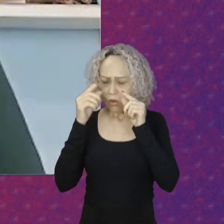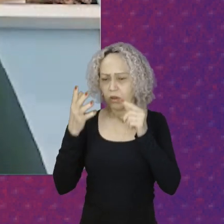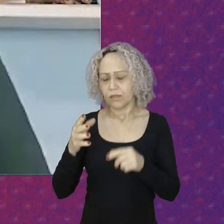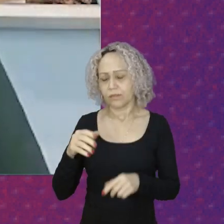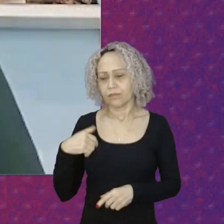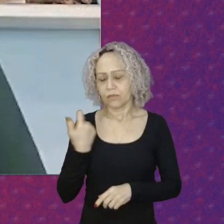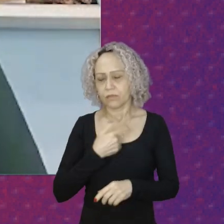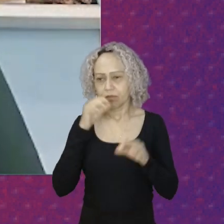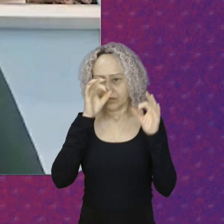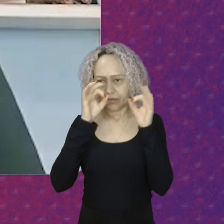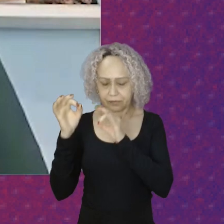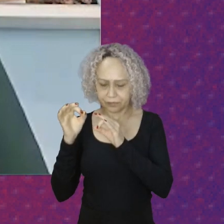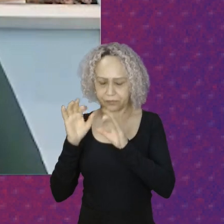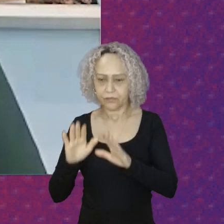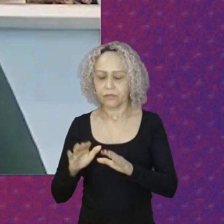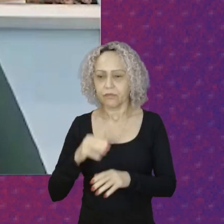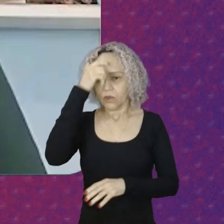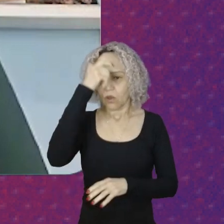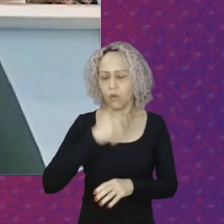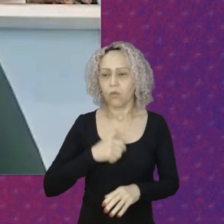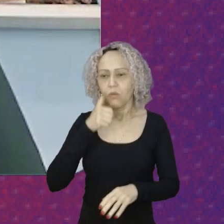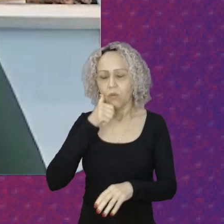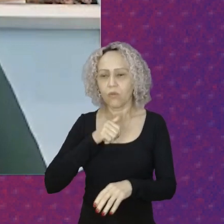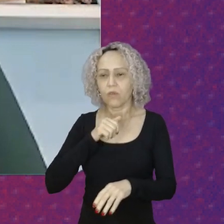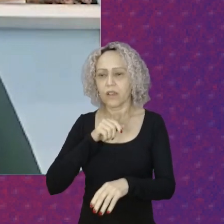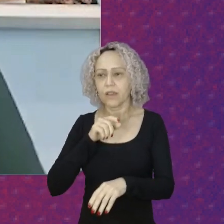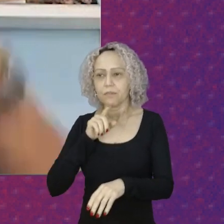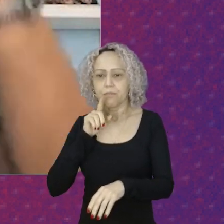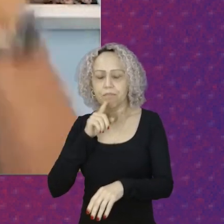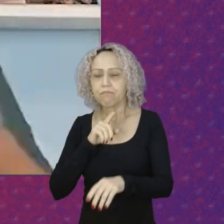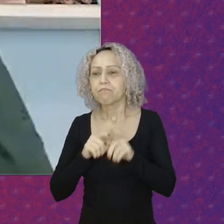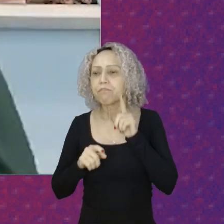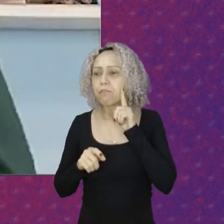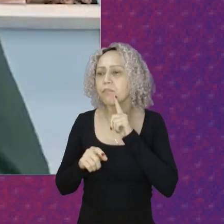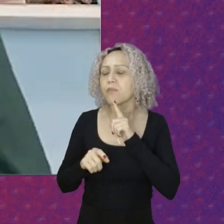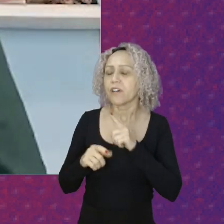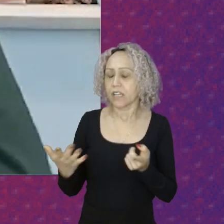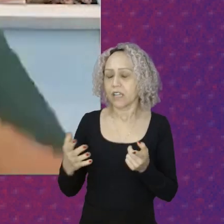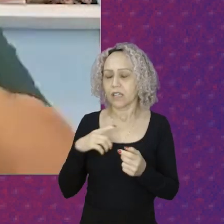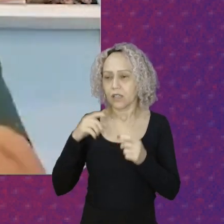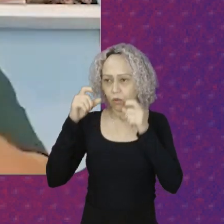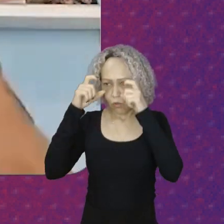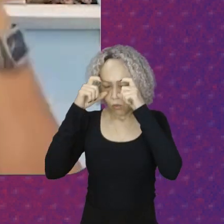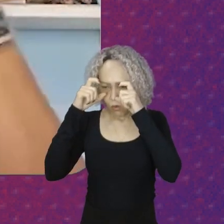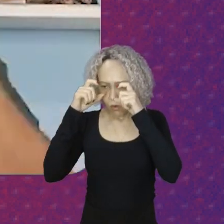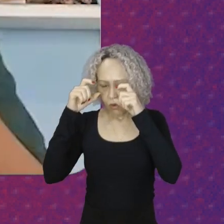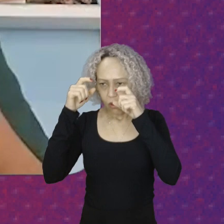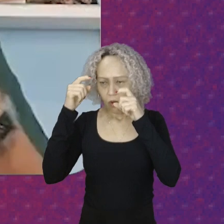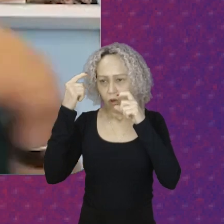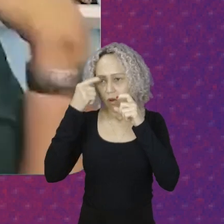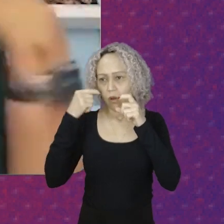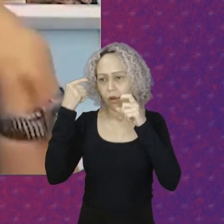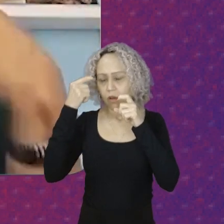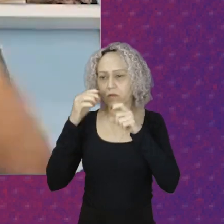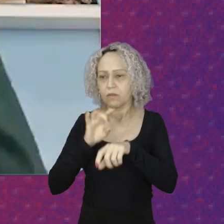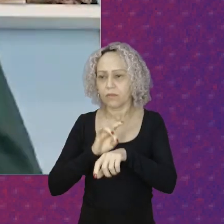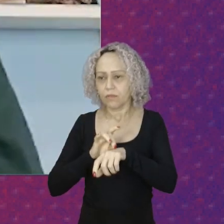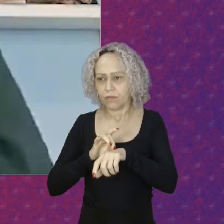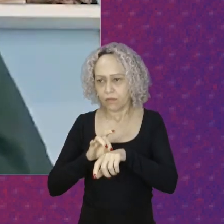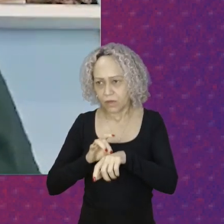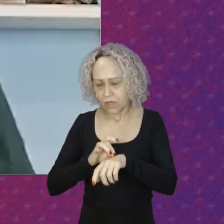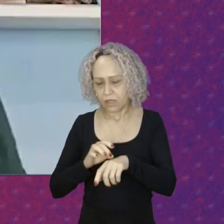assistindo. Eu sou uma mulher morena, uso óculos com um aro preto, eu tenho os cabelos crespos na